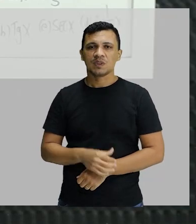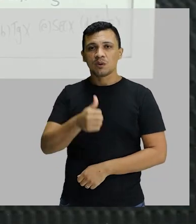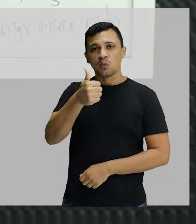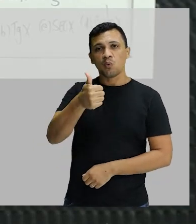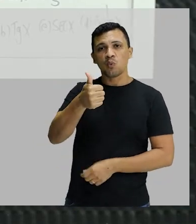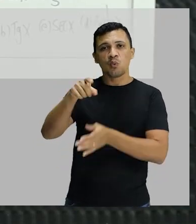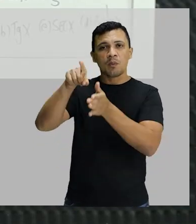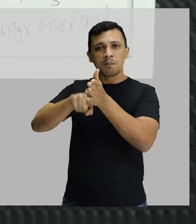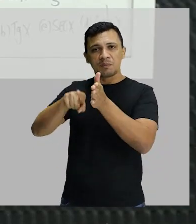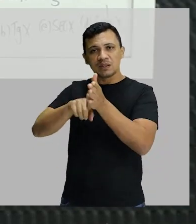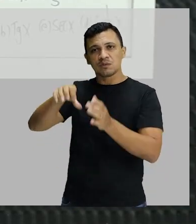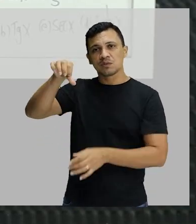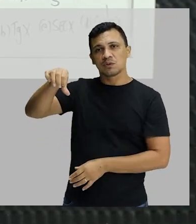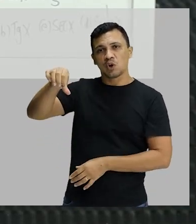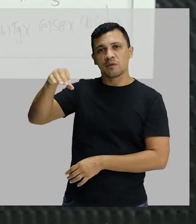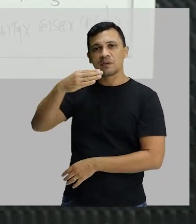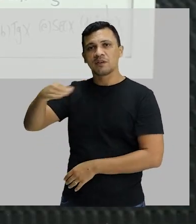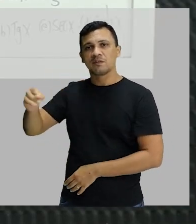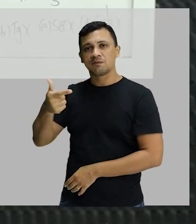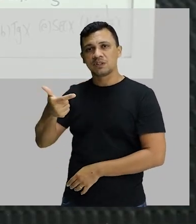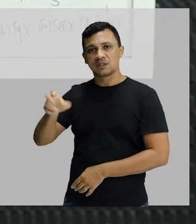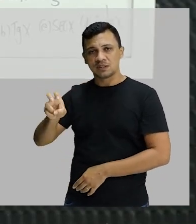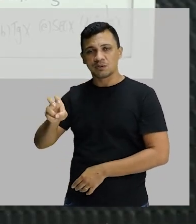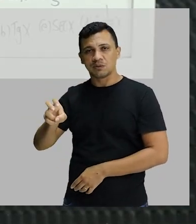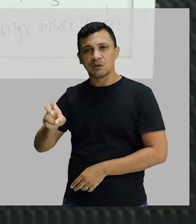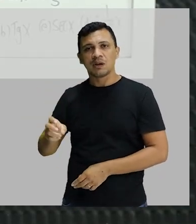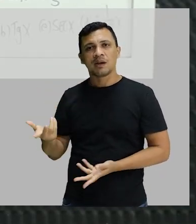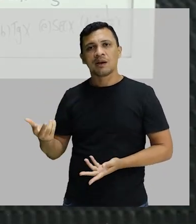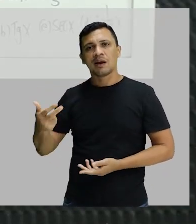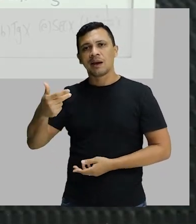menos 9/25 vai dar